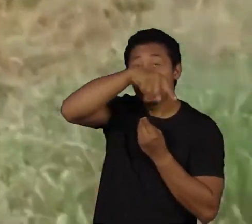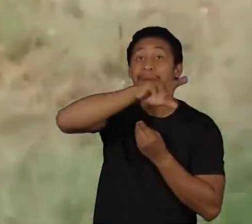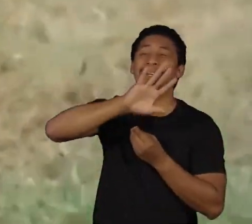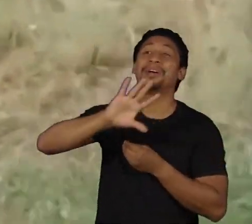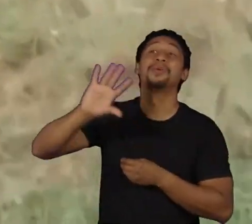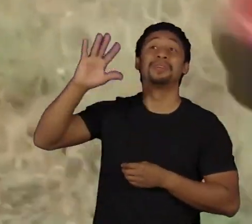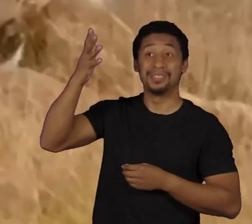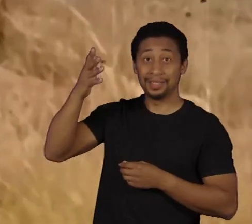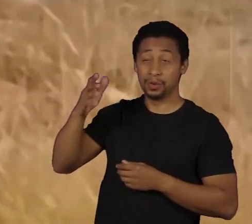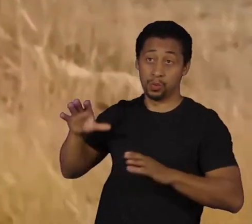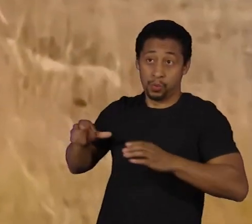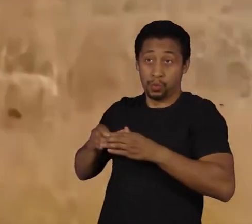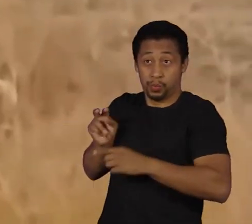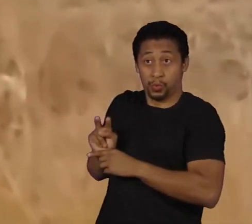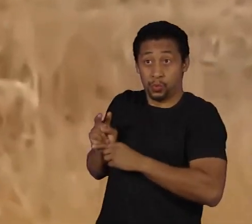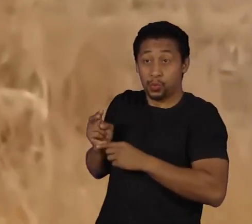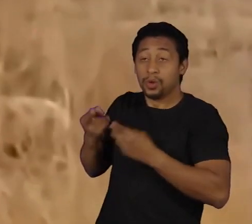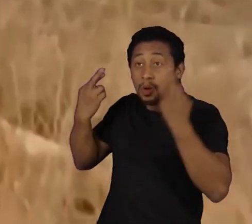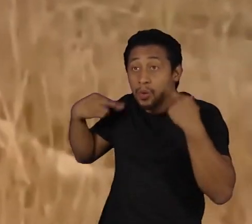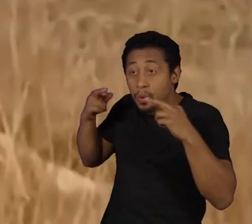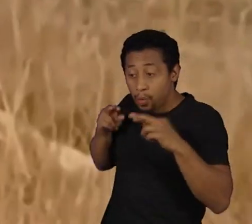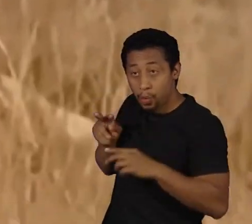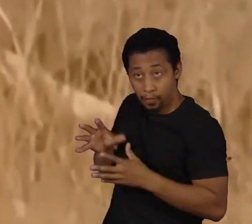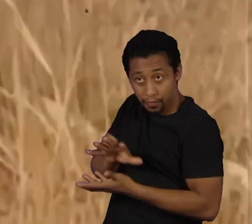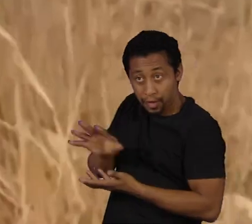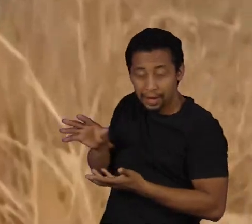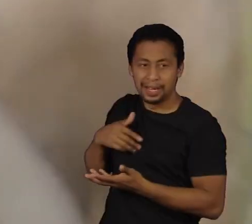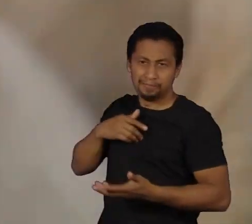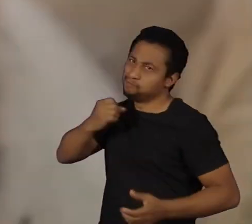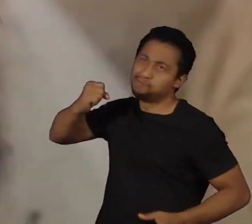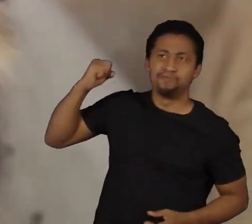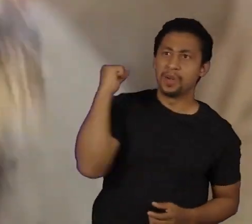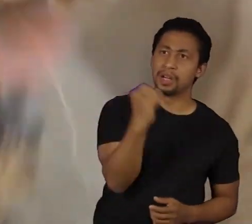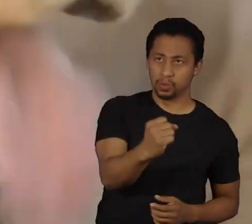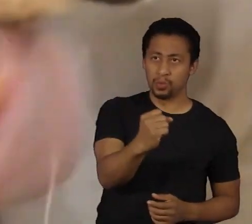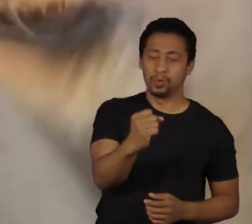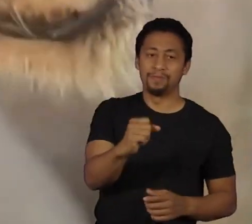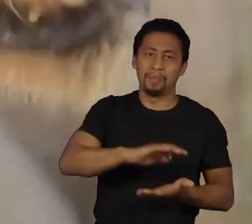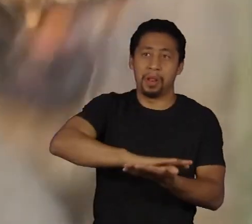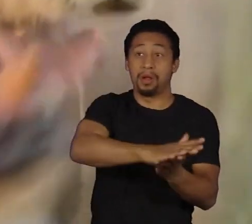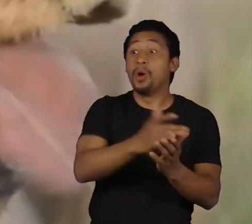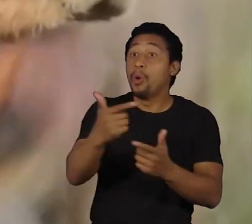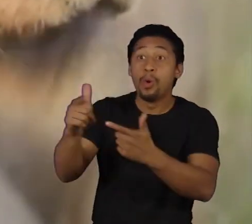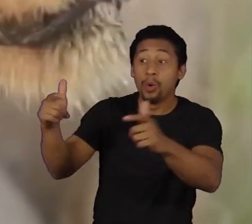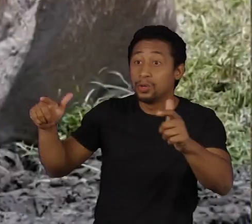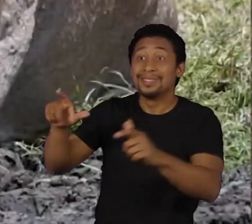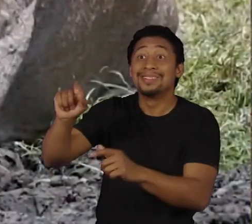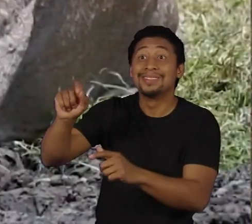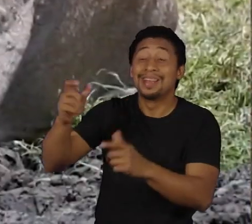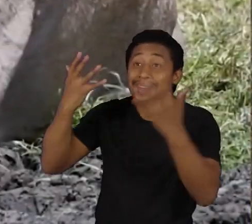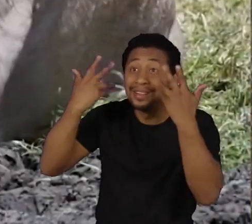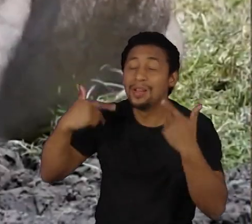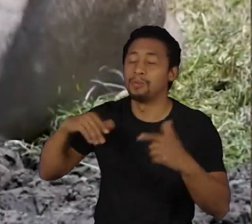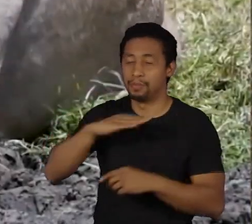na região. Outros 10 leões foram mortos pelo mesmo motivo nas proximidades.